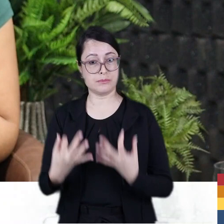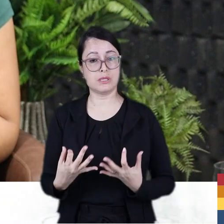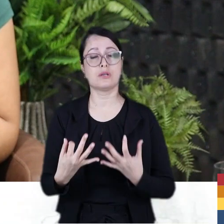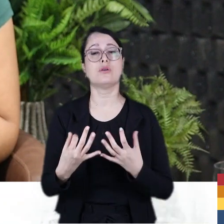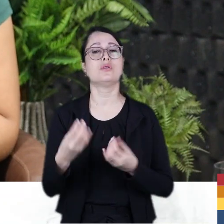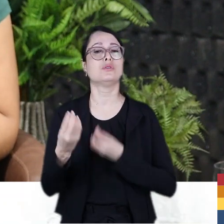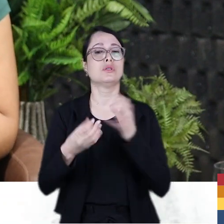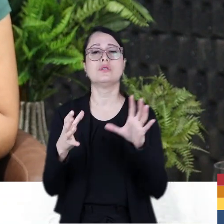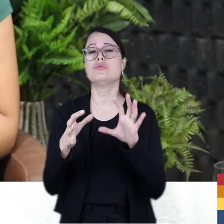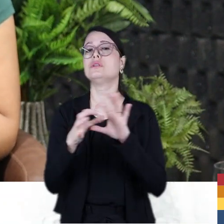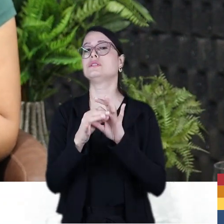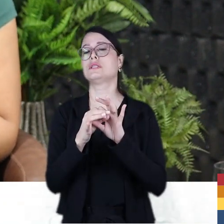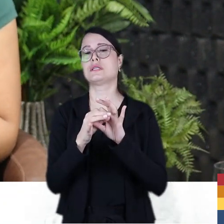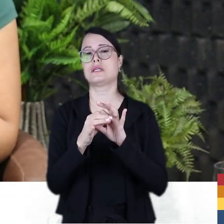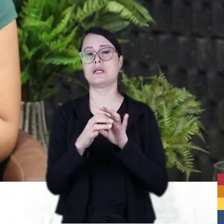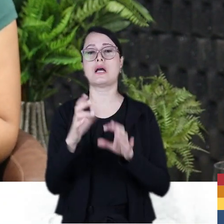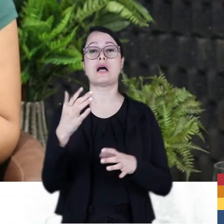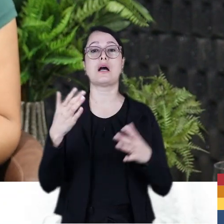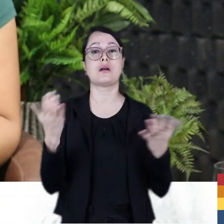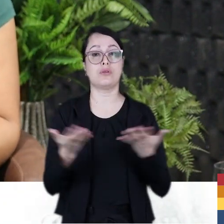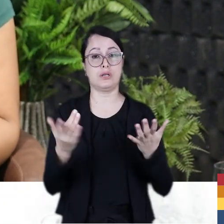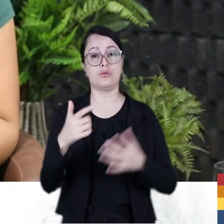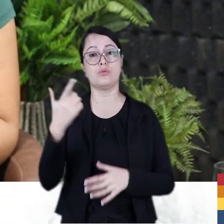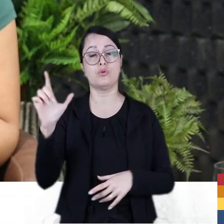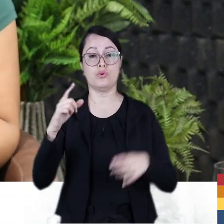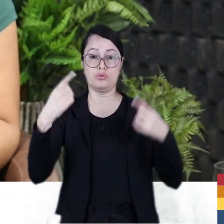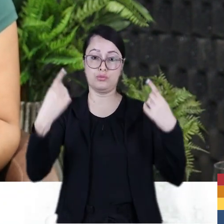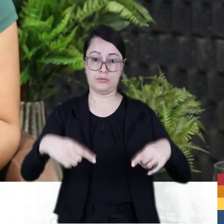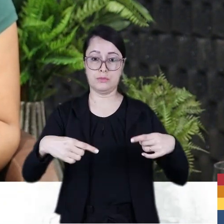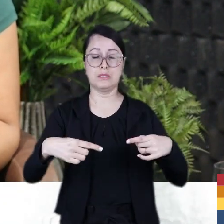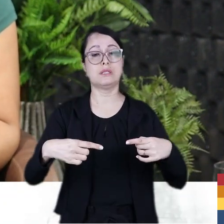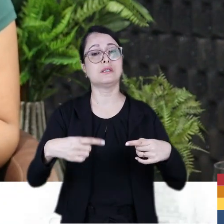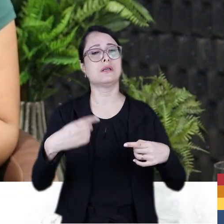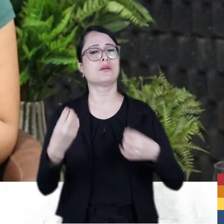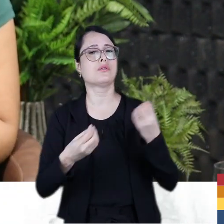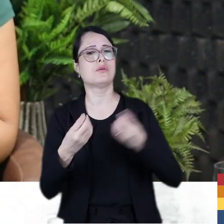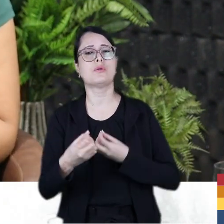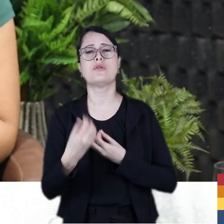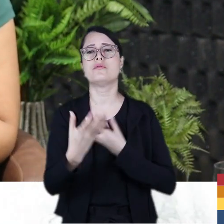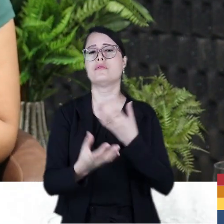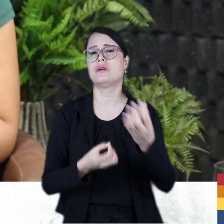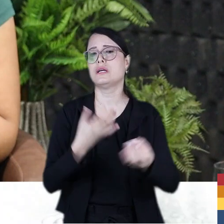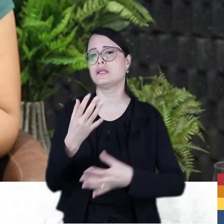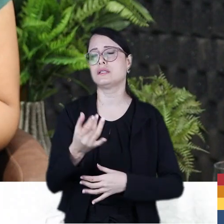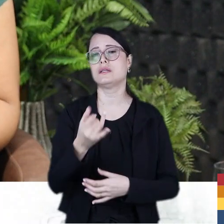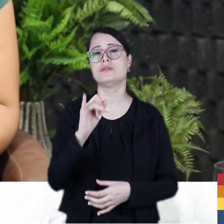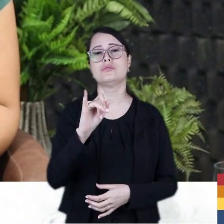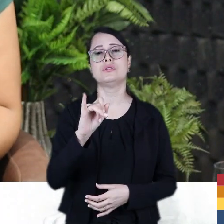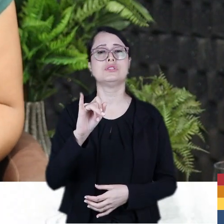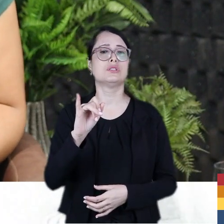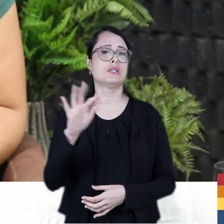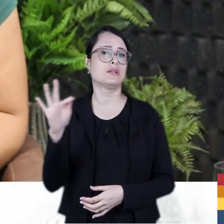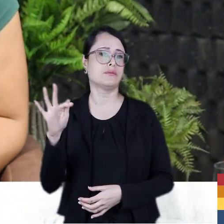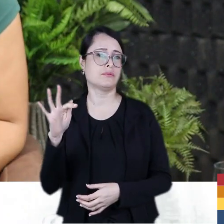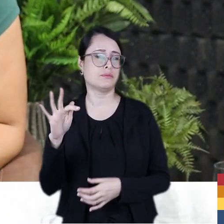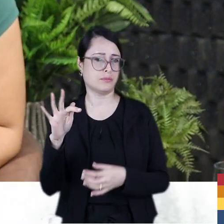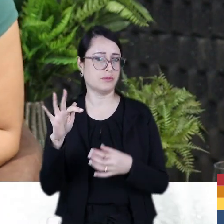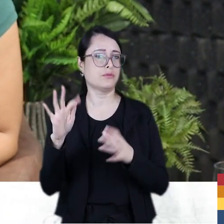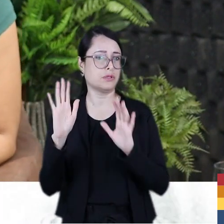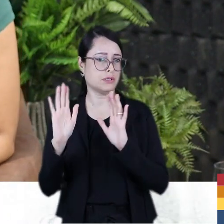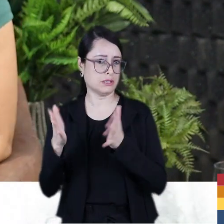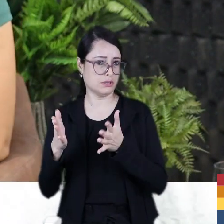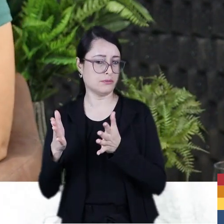nós queremos te agradecer pela, pela tua participação aqui, e te perguntar, né, então,